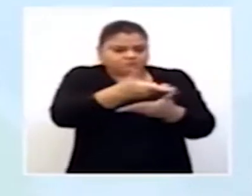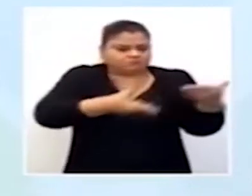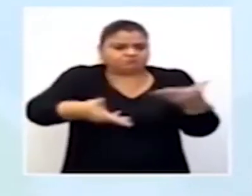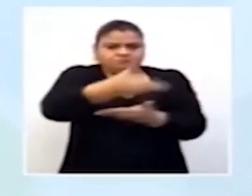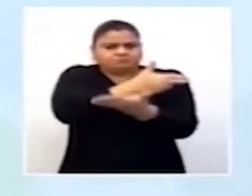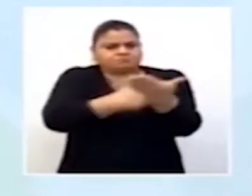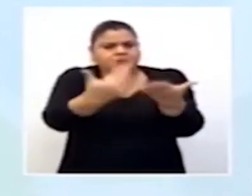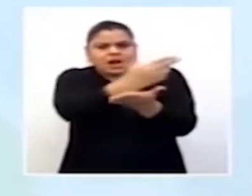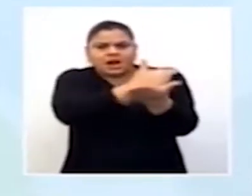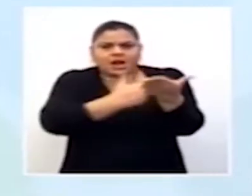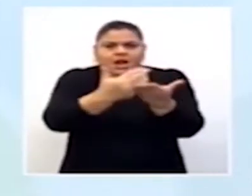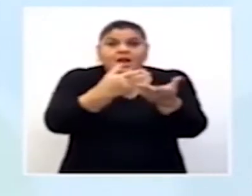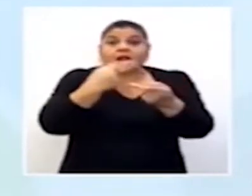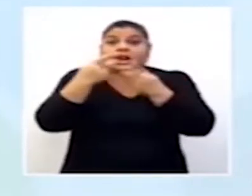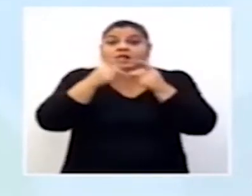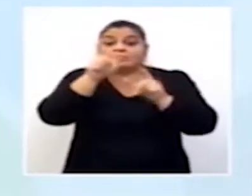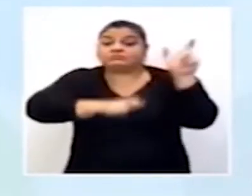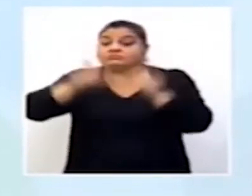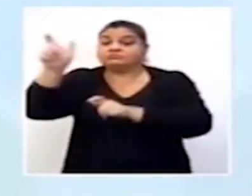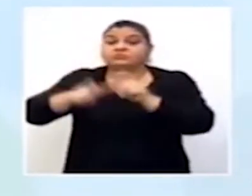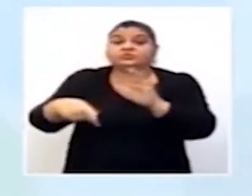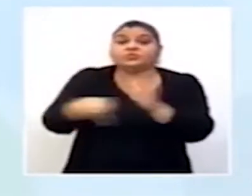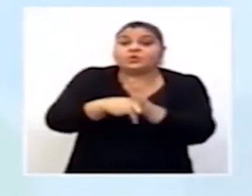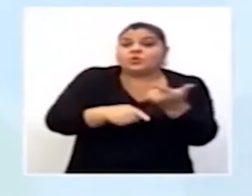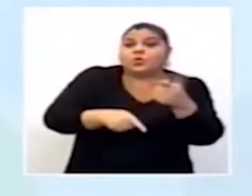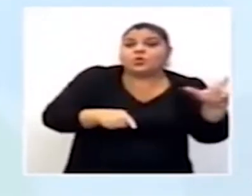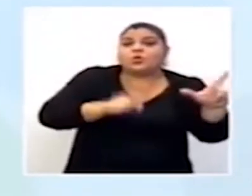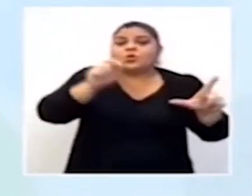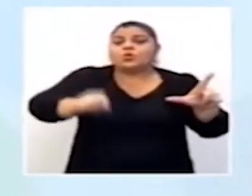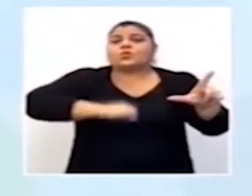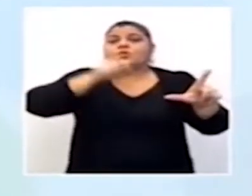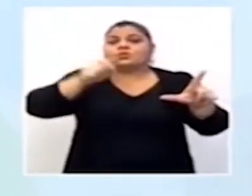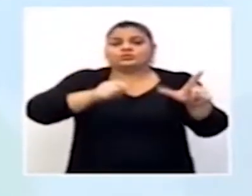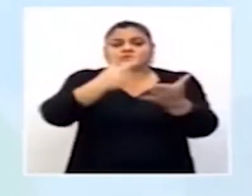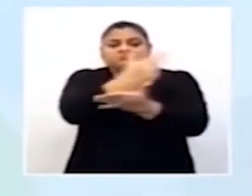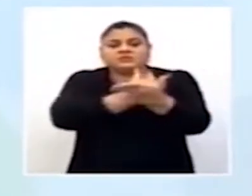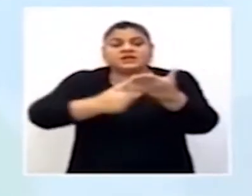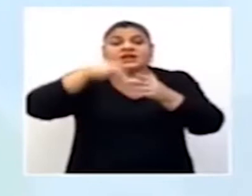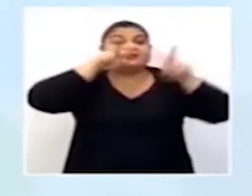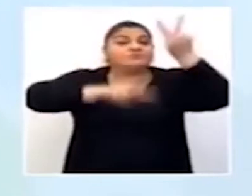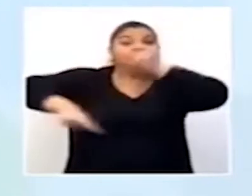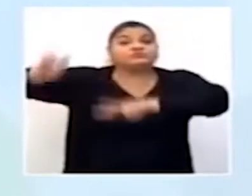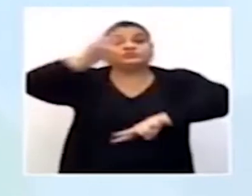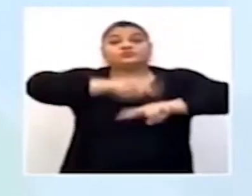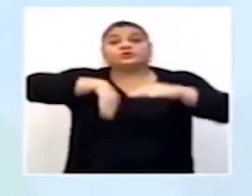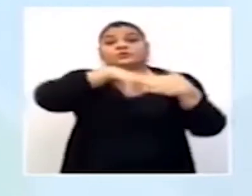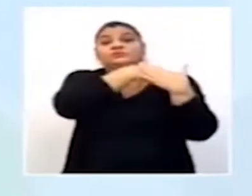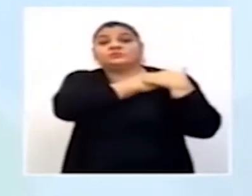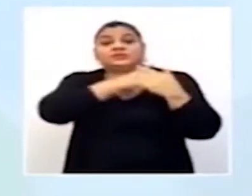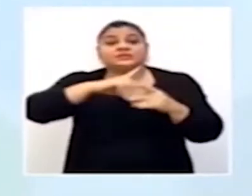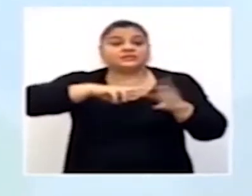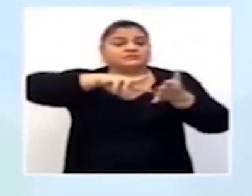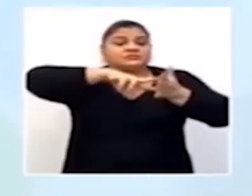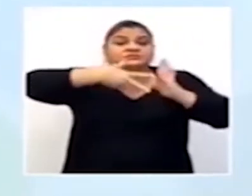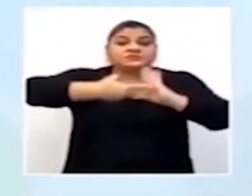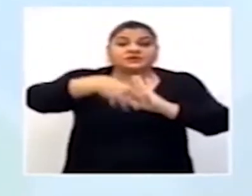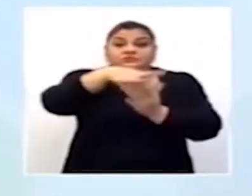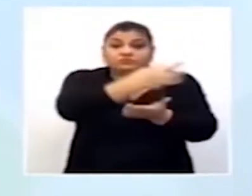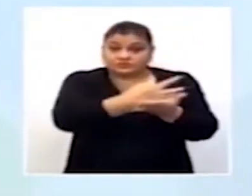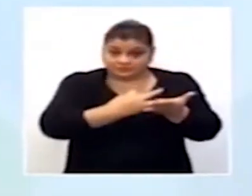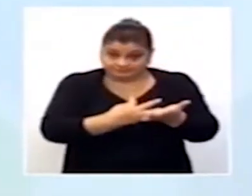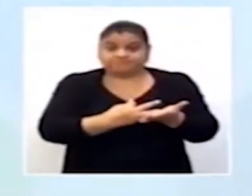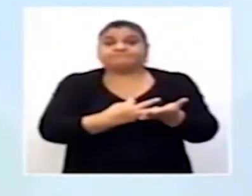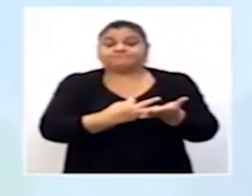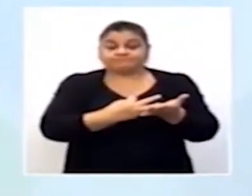imagens caricaturais e a fala das personagens outro recurso gráfico visual é responsável pela produção de sentidos no texto